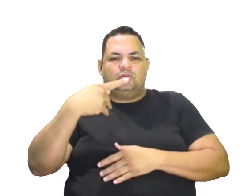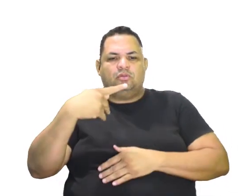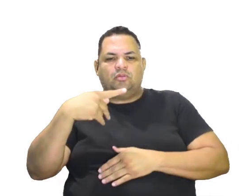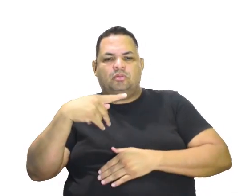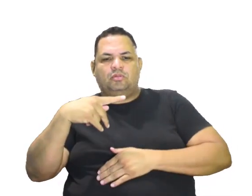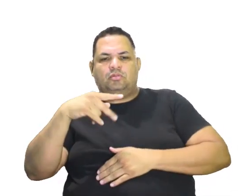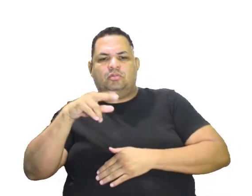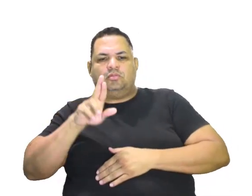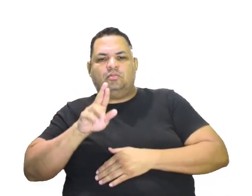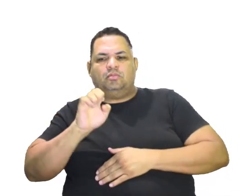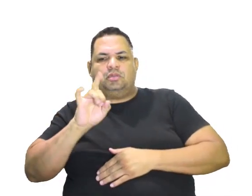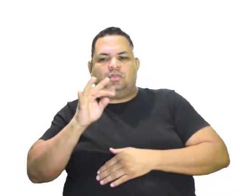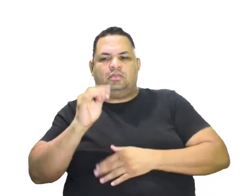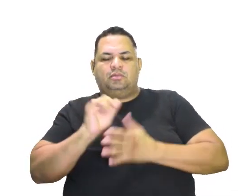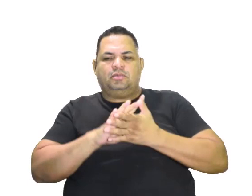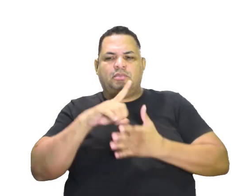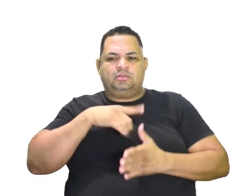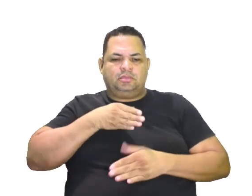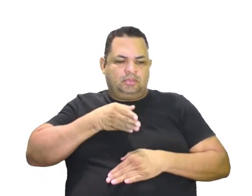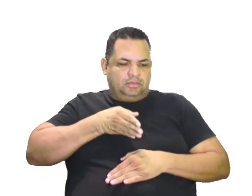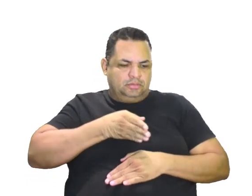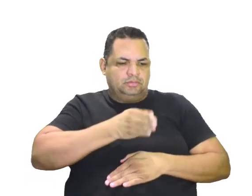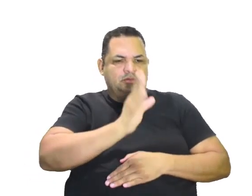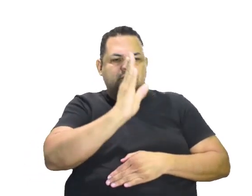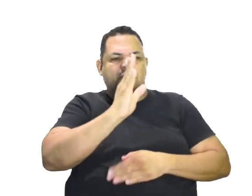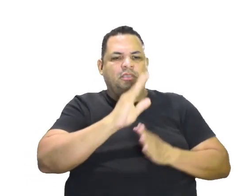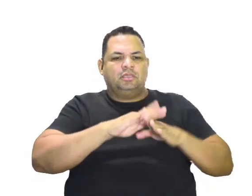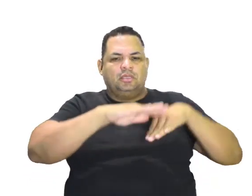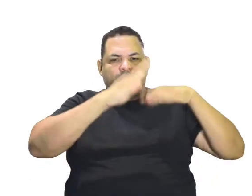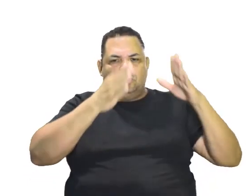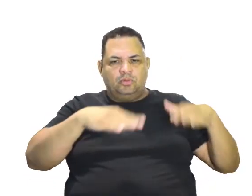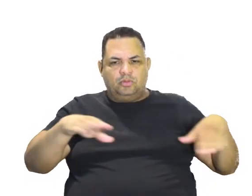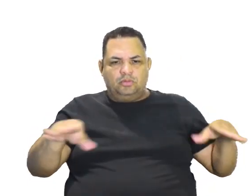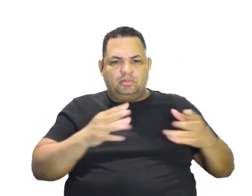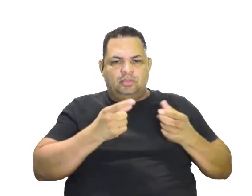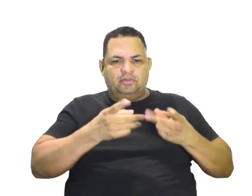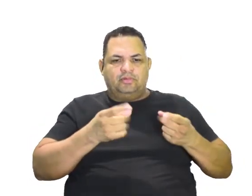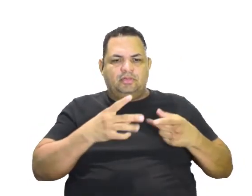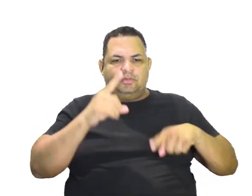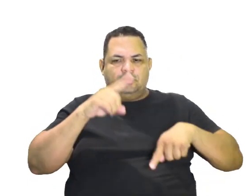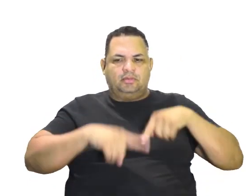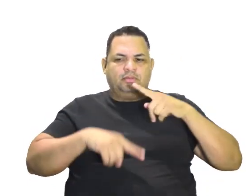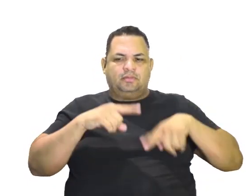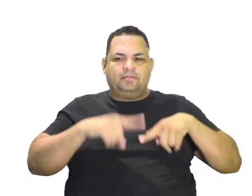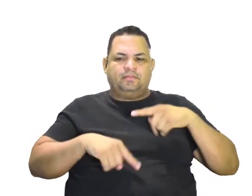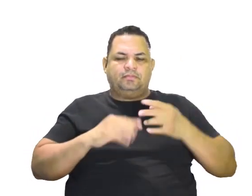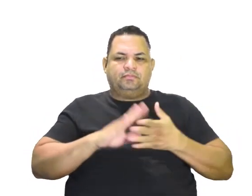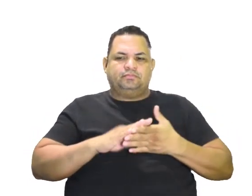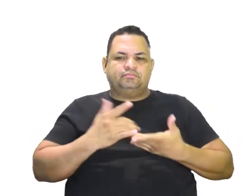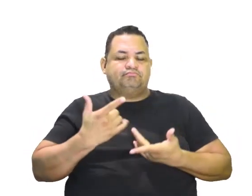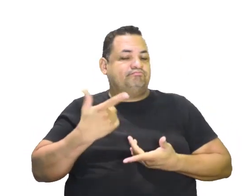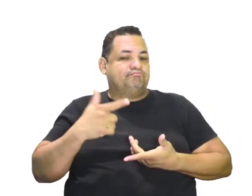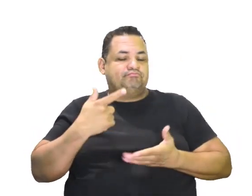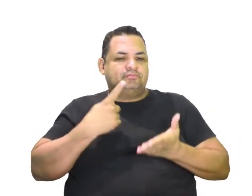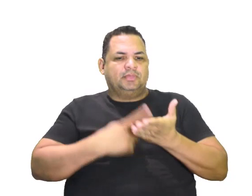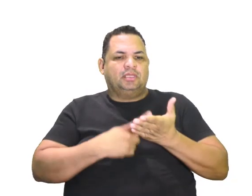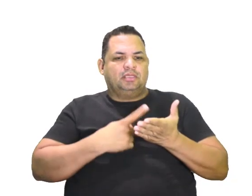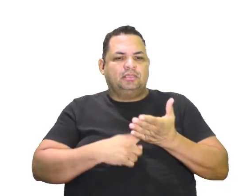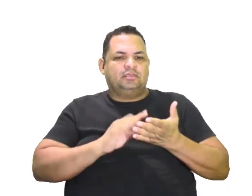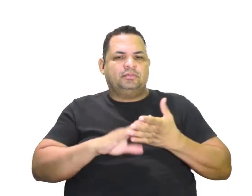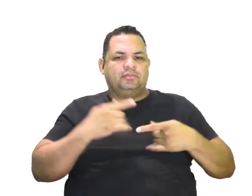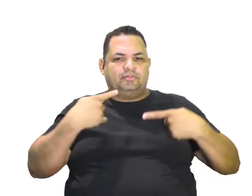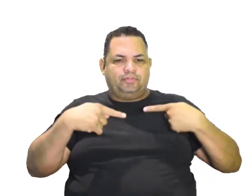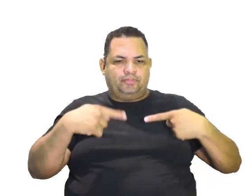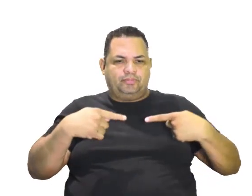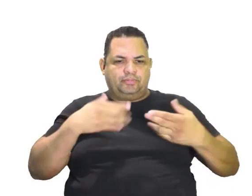rios mais importantes, para ter uma saída para o Oceano Atlântico para vender suas mercadorias. Sem ter um acordo comercial, eles foram para a